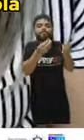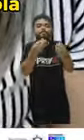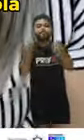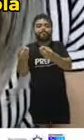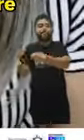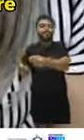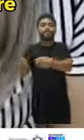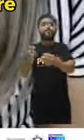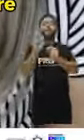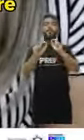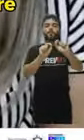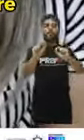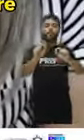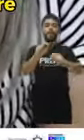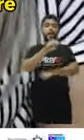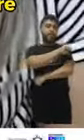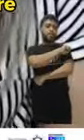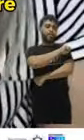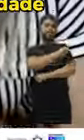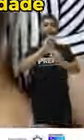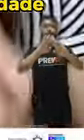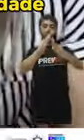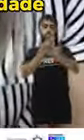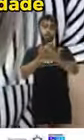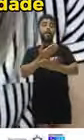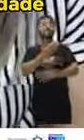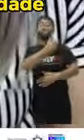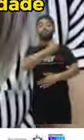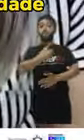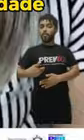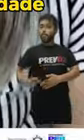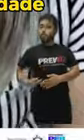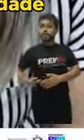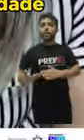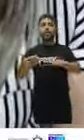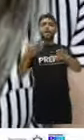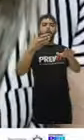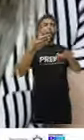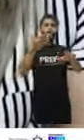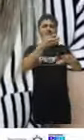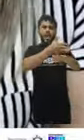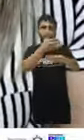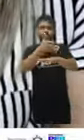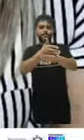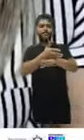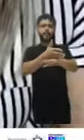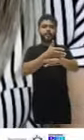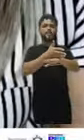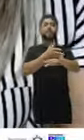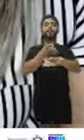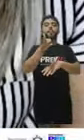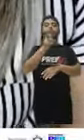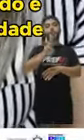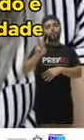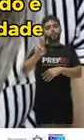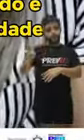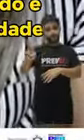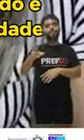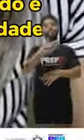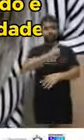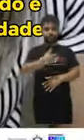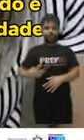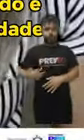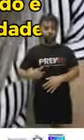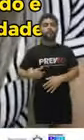escola pública a chance de fazer um pré-vestibular gratuito para ter acesso à universidade pública, e também para nós, né, acadêmicos que estamos